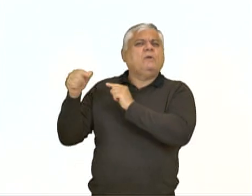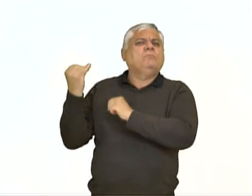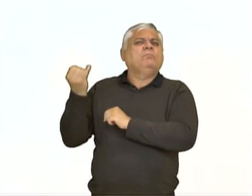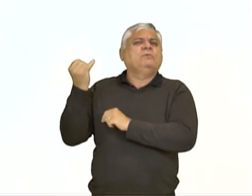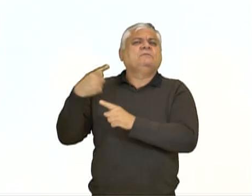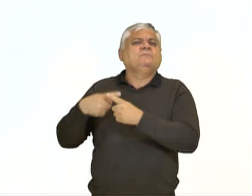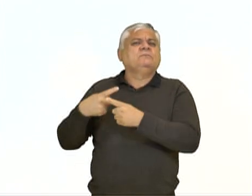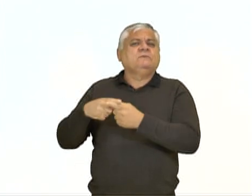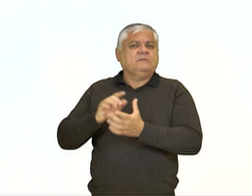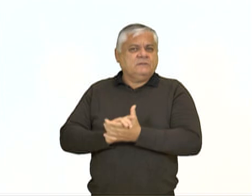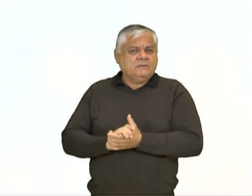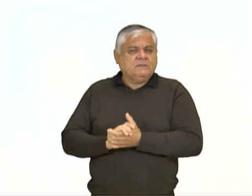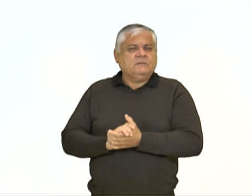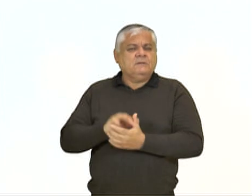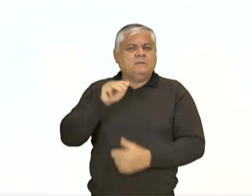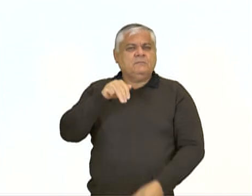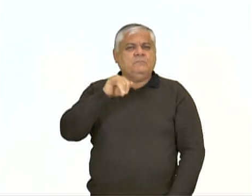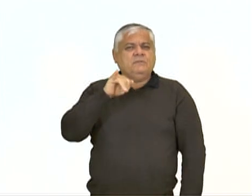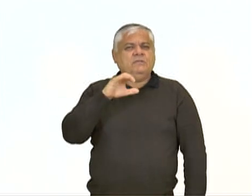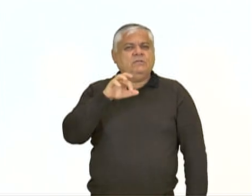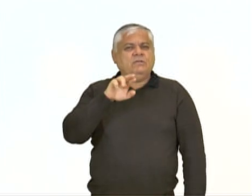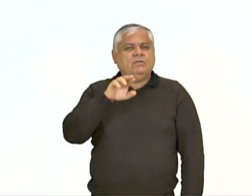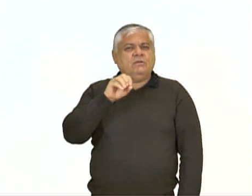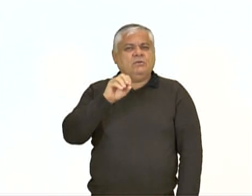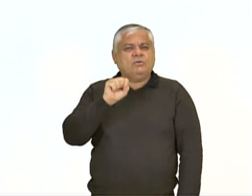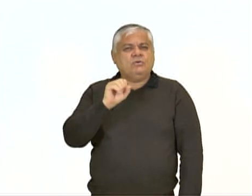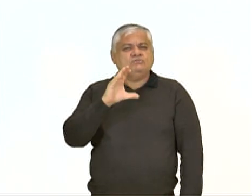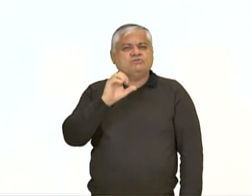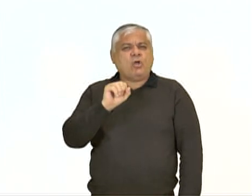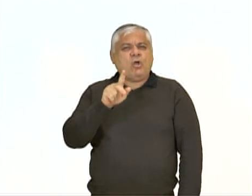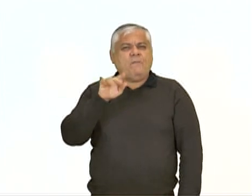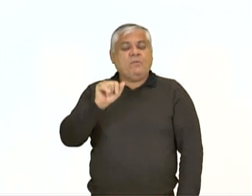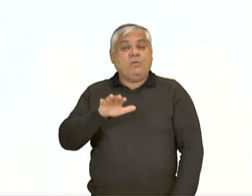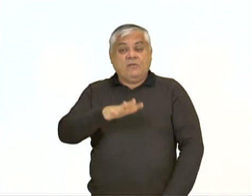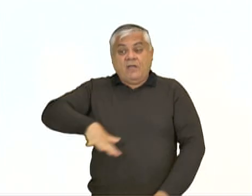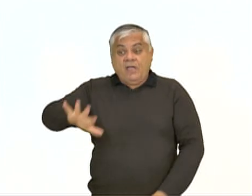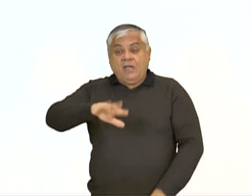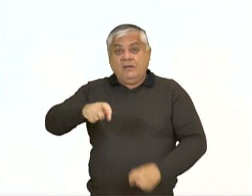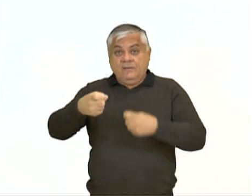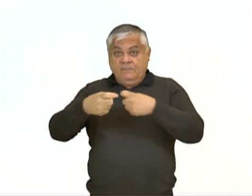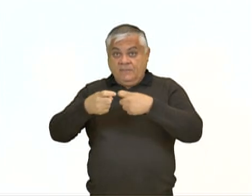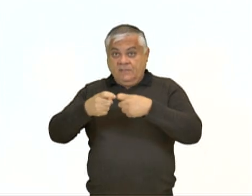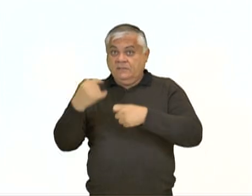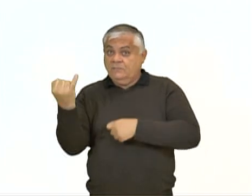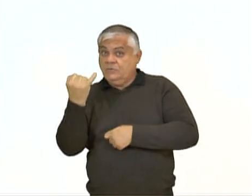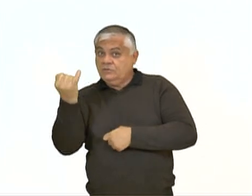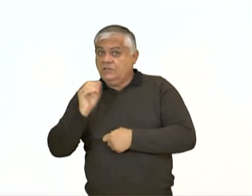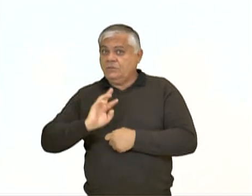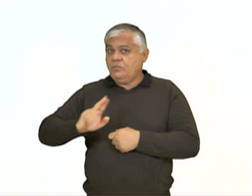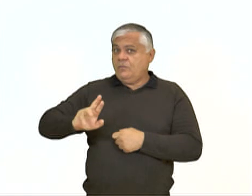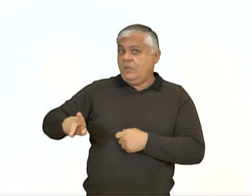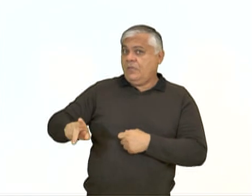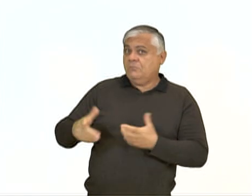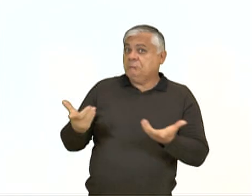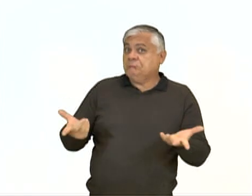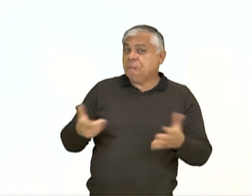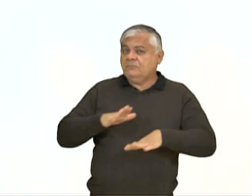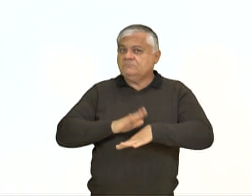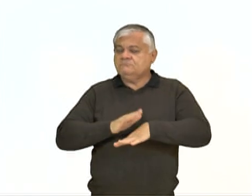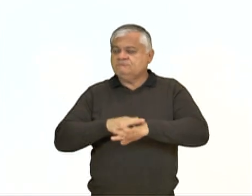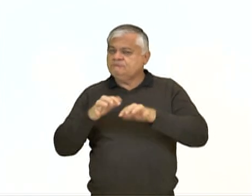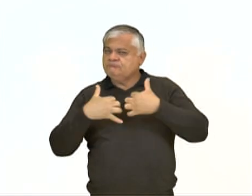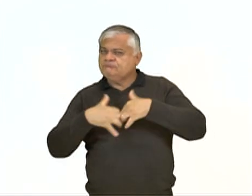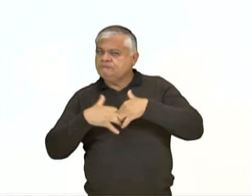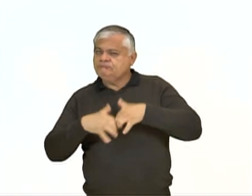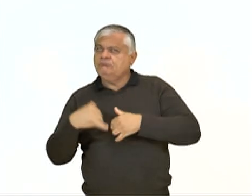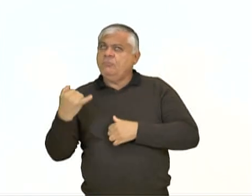que é a importância do microscópio na medicina? Você acha que é importante ou não? O que você pensa a respeito? Eu vou dar um tempinho então para